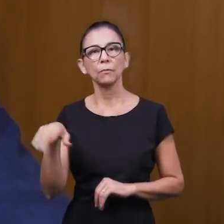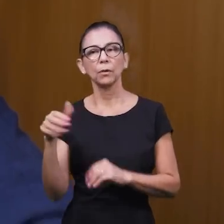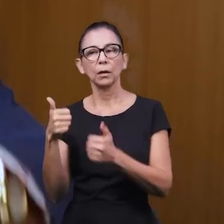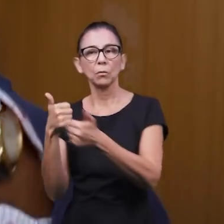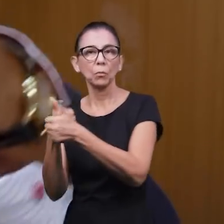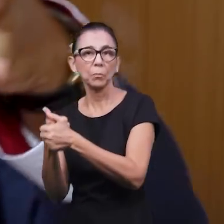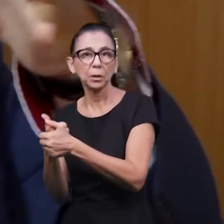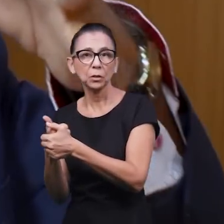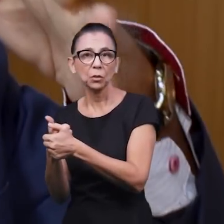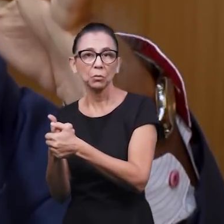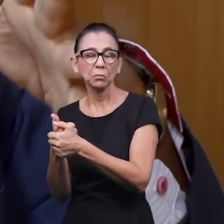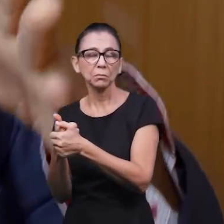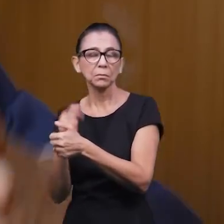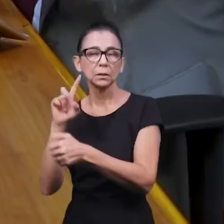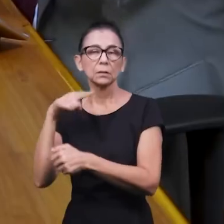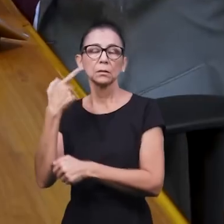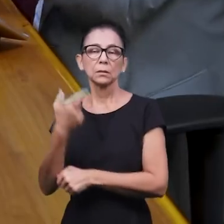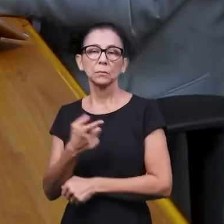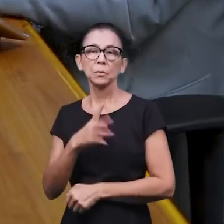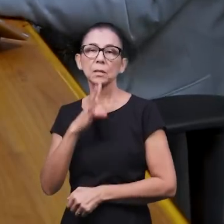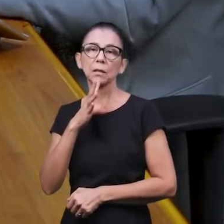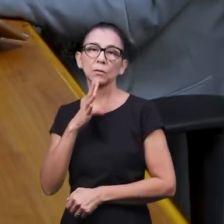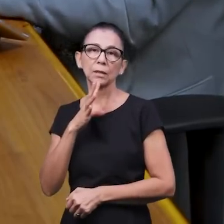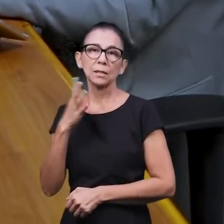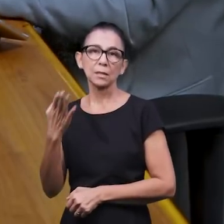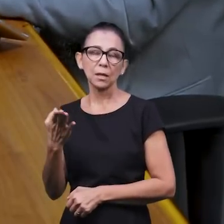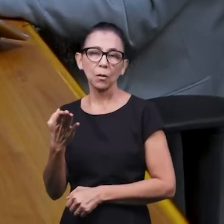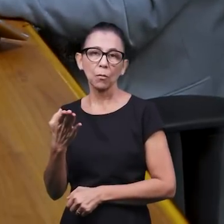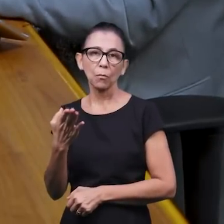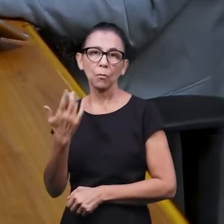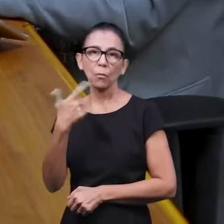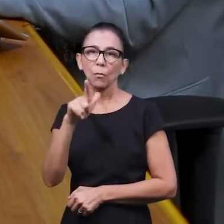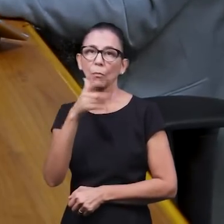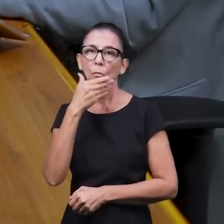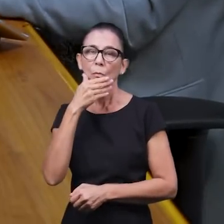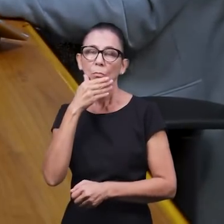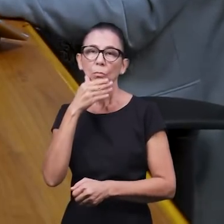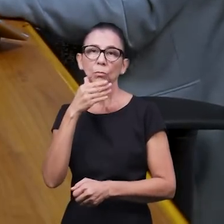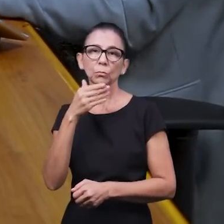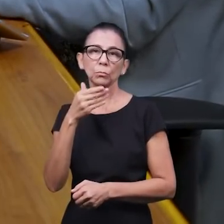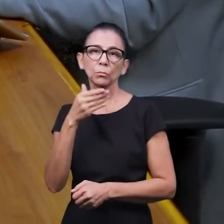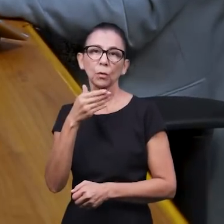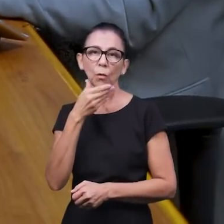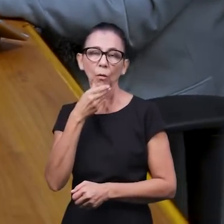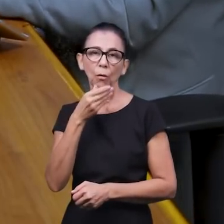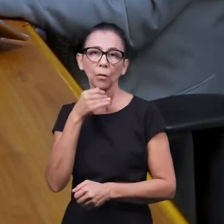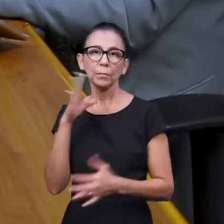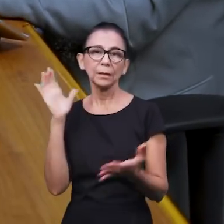na genealogia de Davi e de Jesus. Então, olha só, às vezes essa